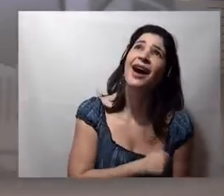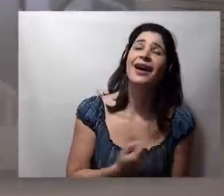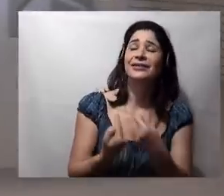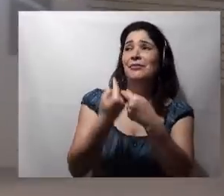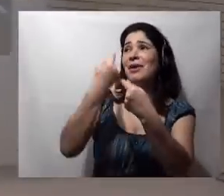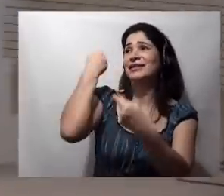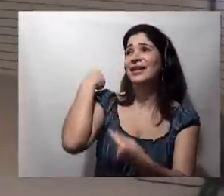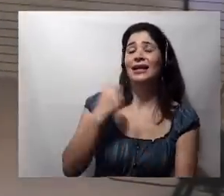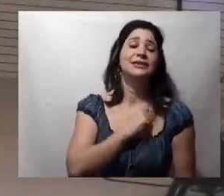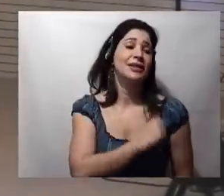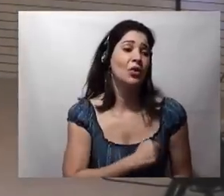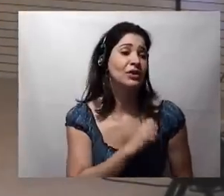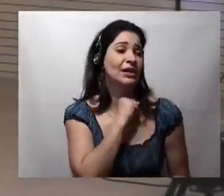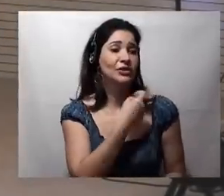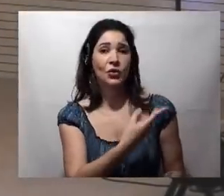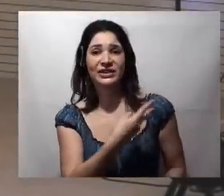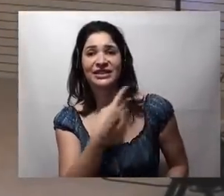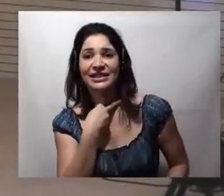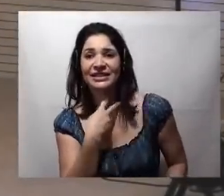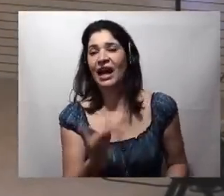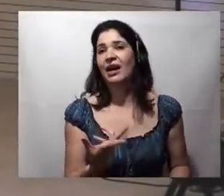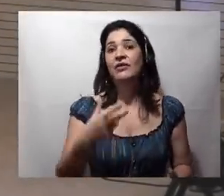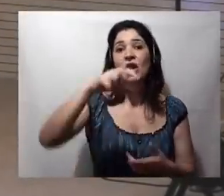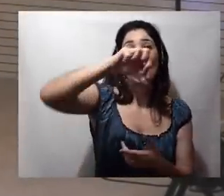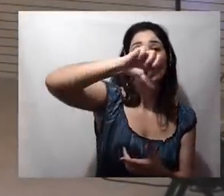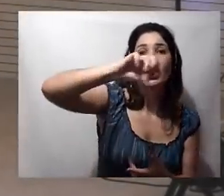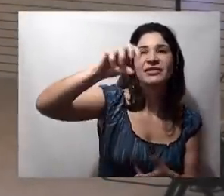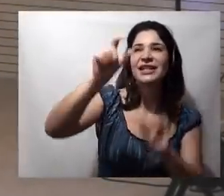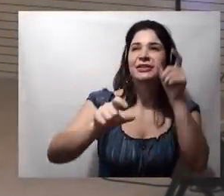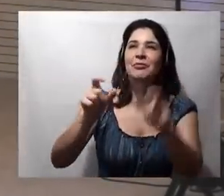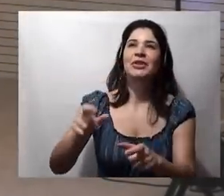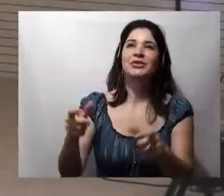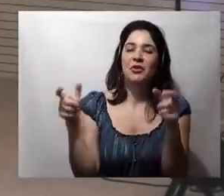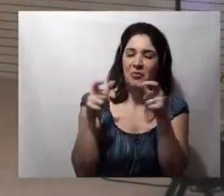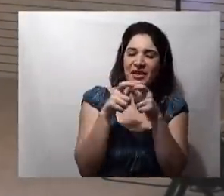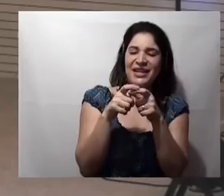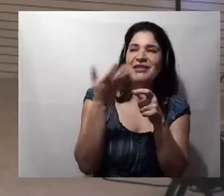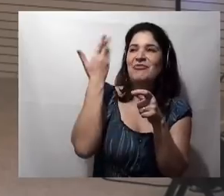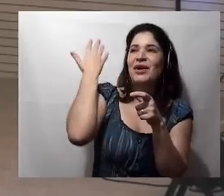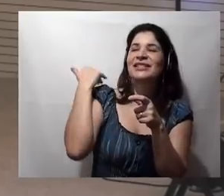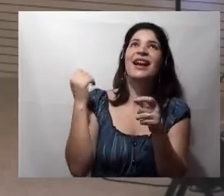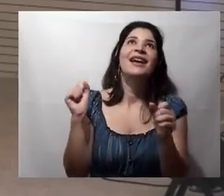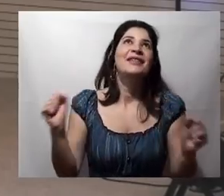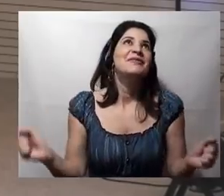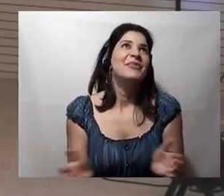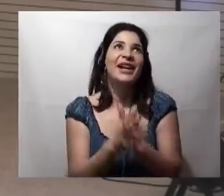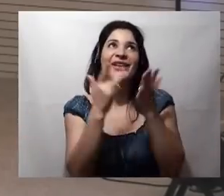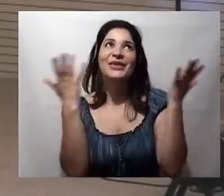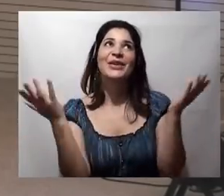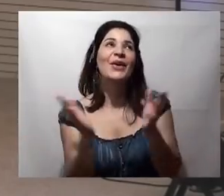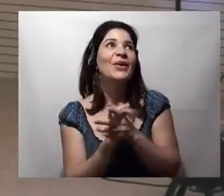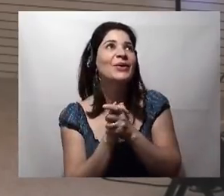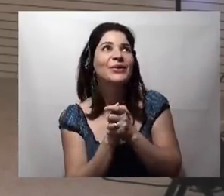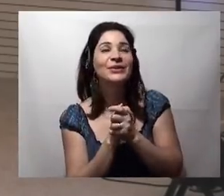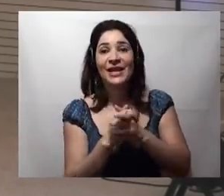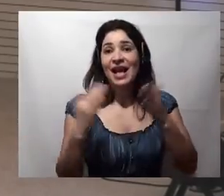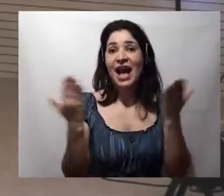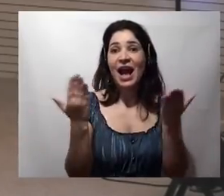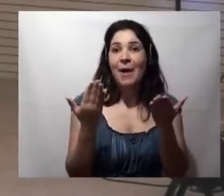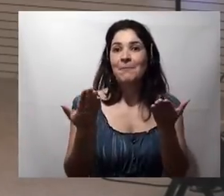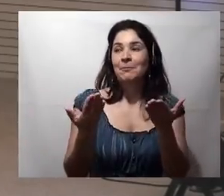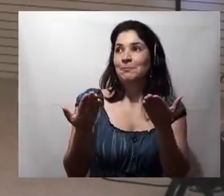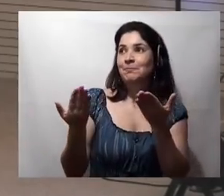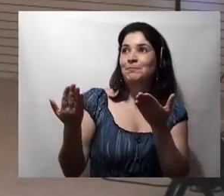saudade que eu tinha da oitava oitava 900 pessoas meu deus esse domingo maravilhoso que a gente tinha quase a